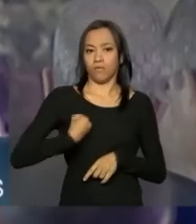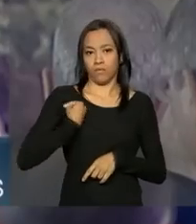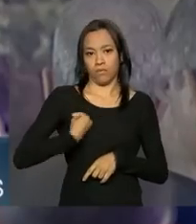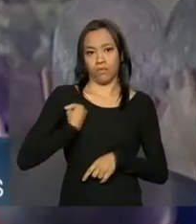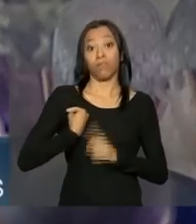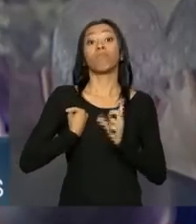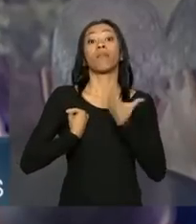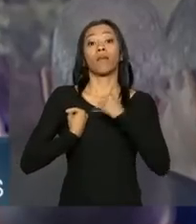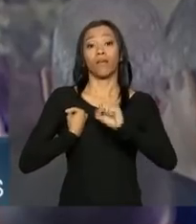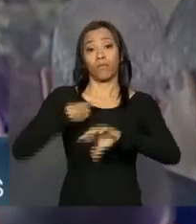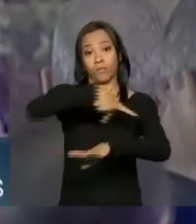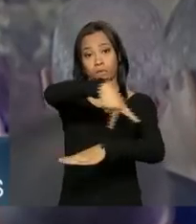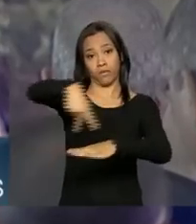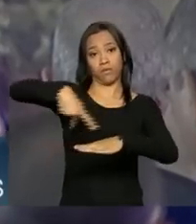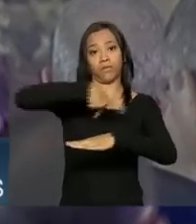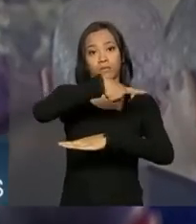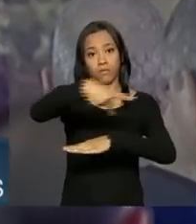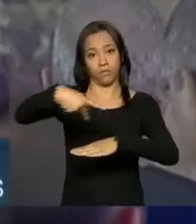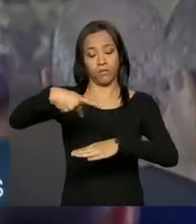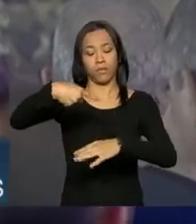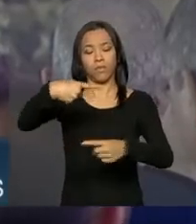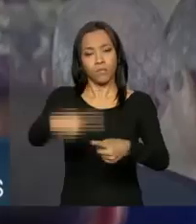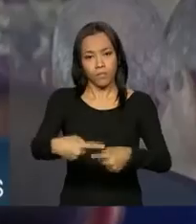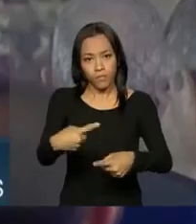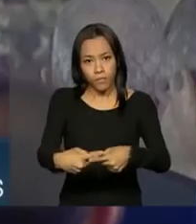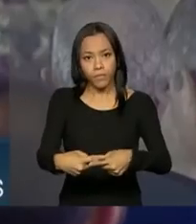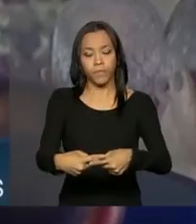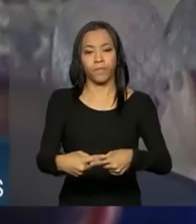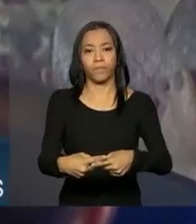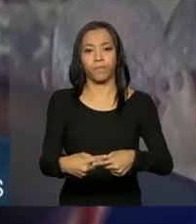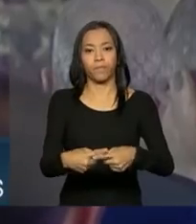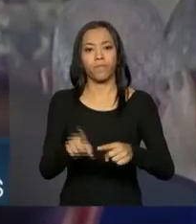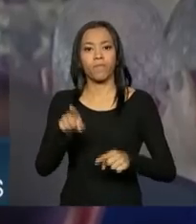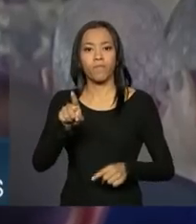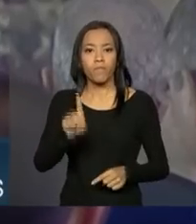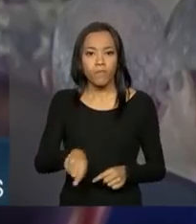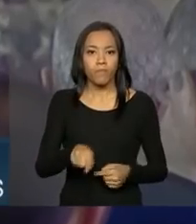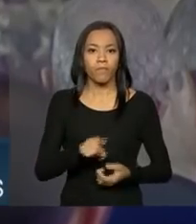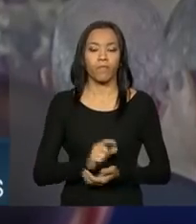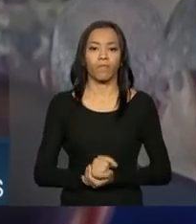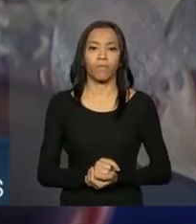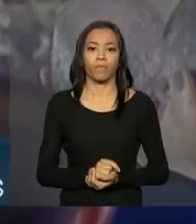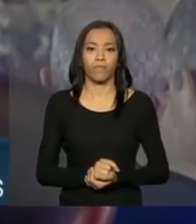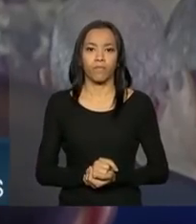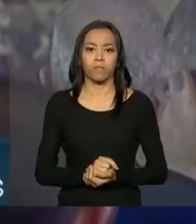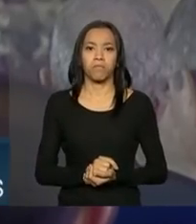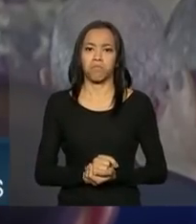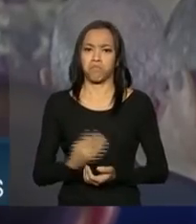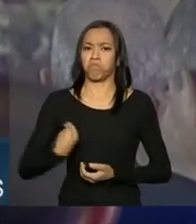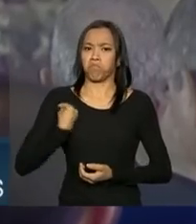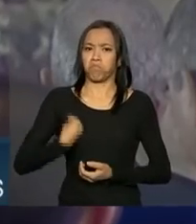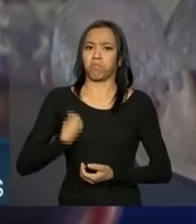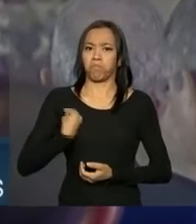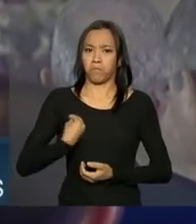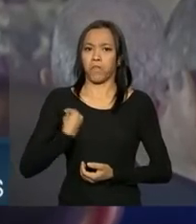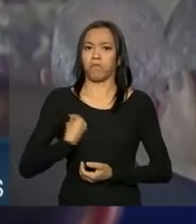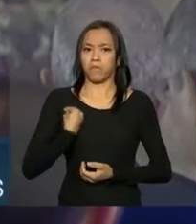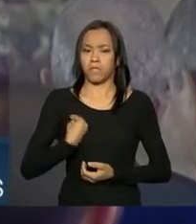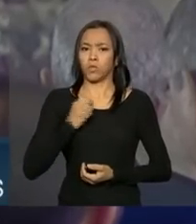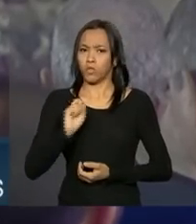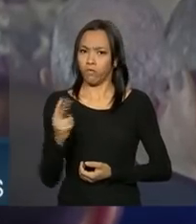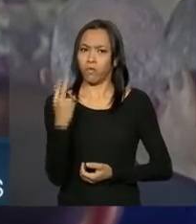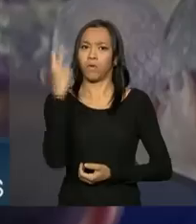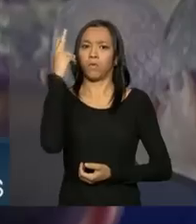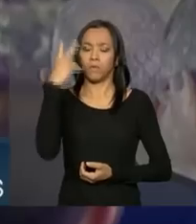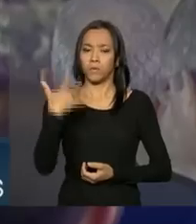país, porque guardam, de uma forma bastante exemplar, os